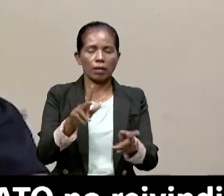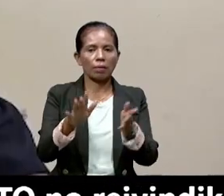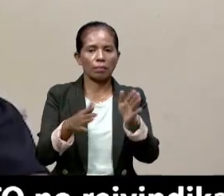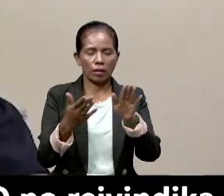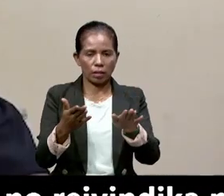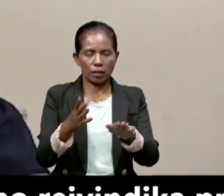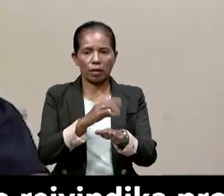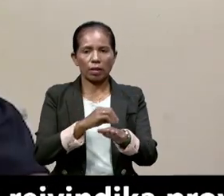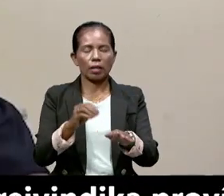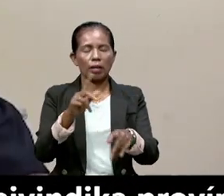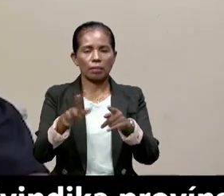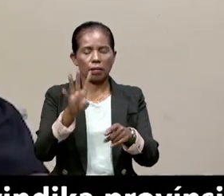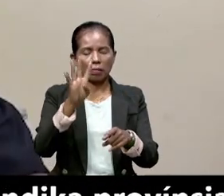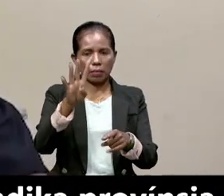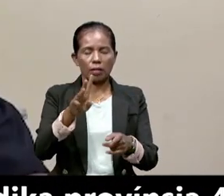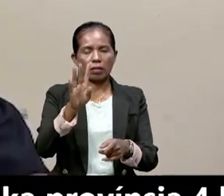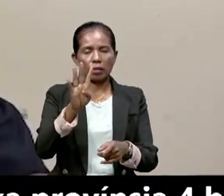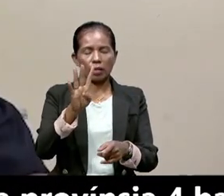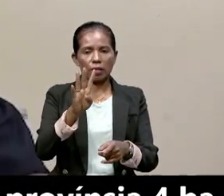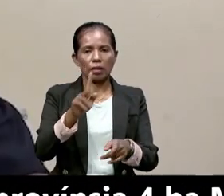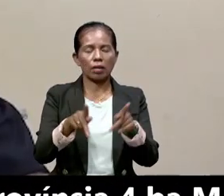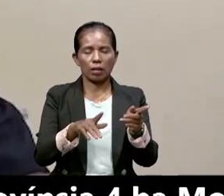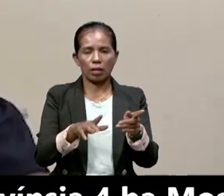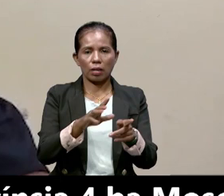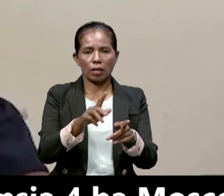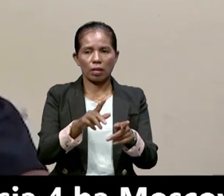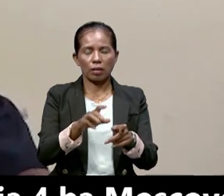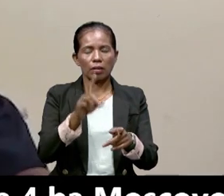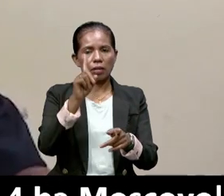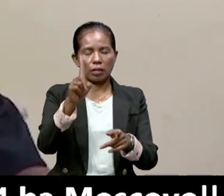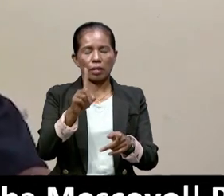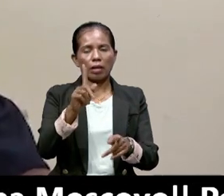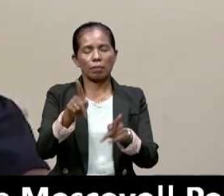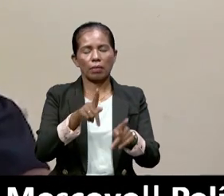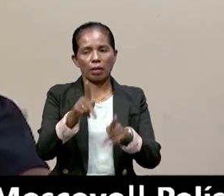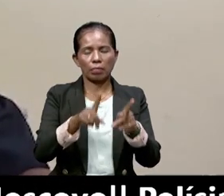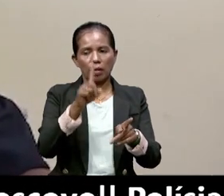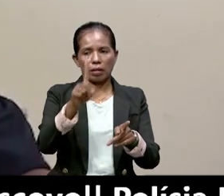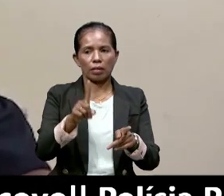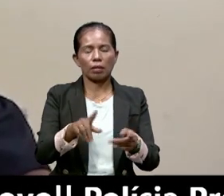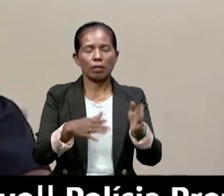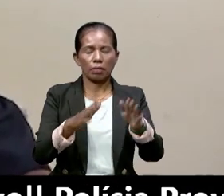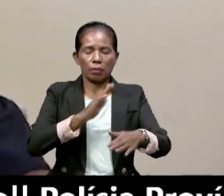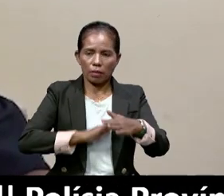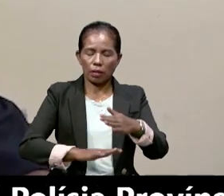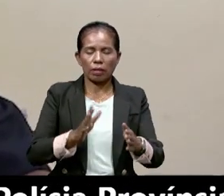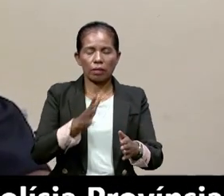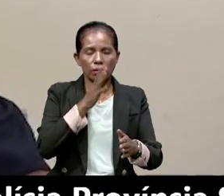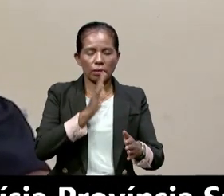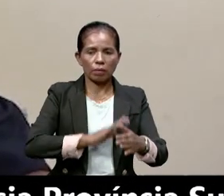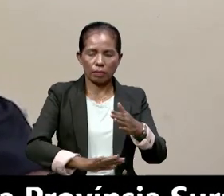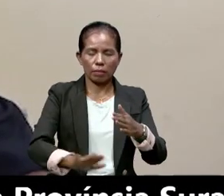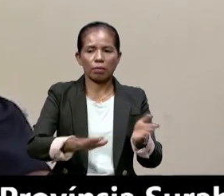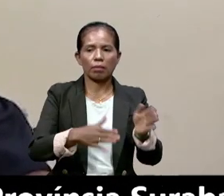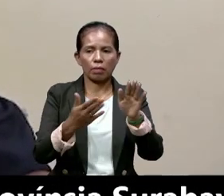neonato ia 4 pessoas, depois ia obsin ia 1 pessoas. E ainda pós-partum ainda meio cigarro aí,